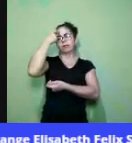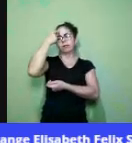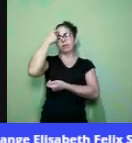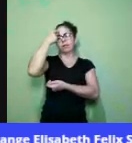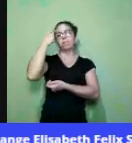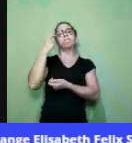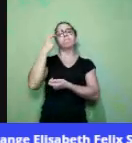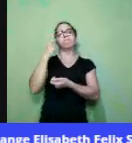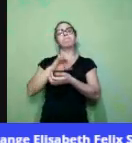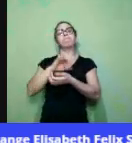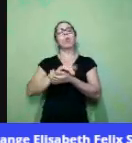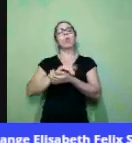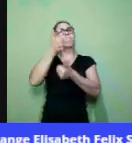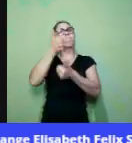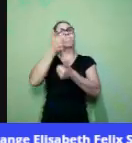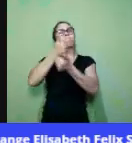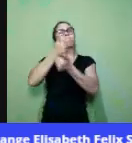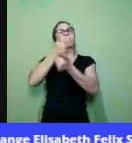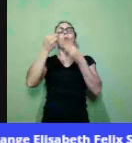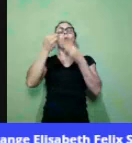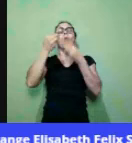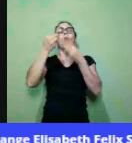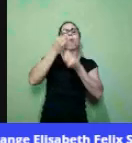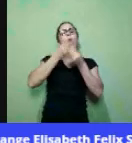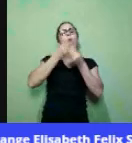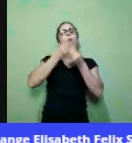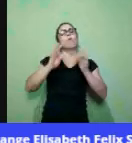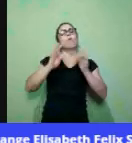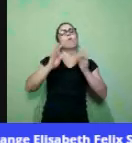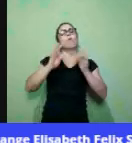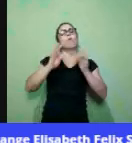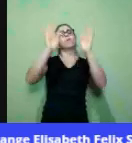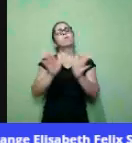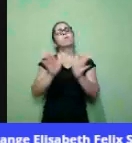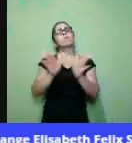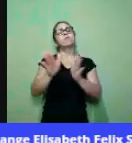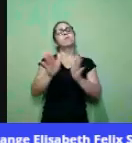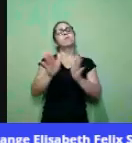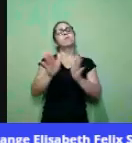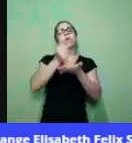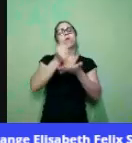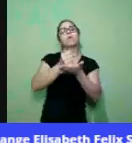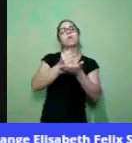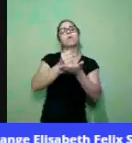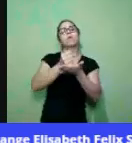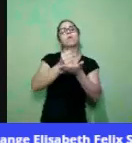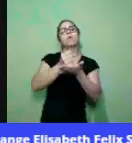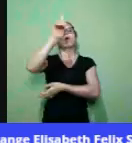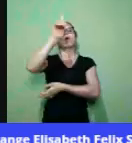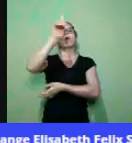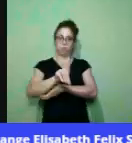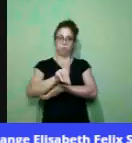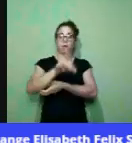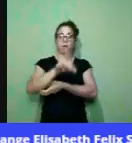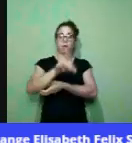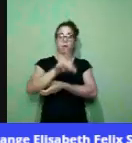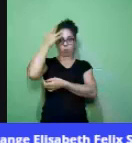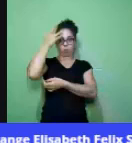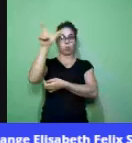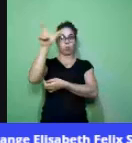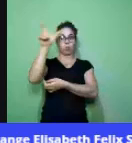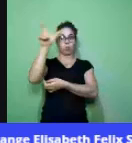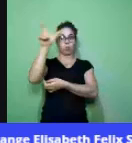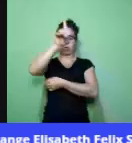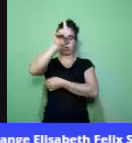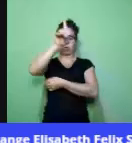como que a tecnologia assistiva vem auxiliar a pessoa que tem deficiência, né? Porque a tecnologia,